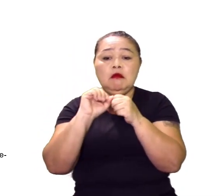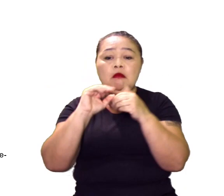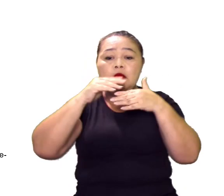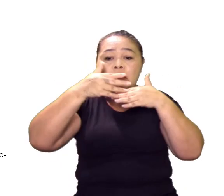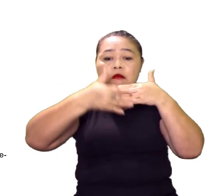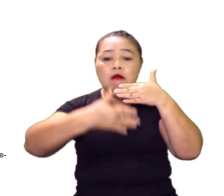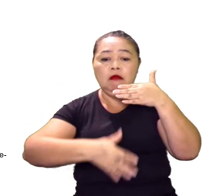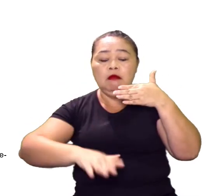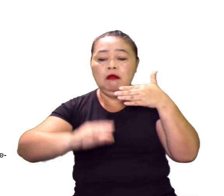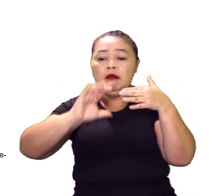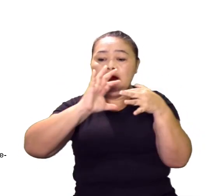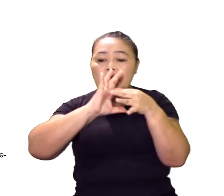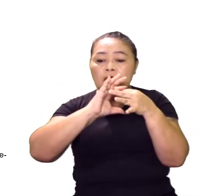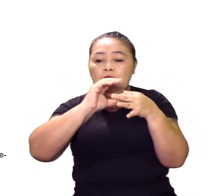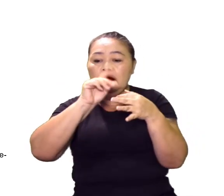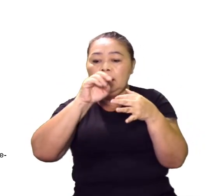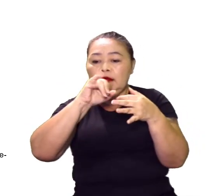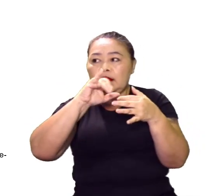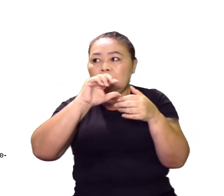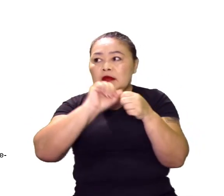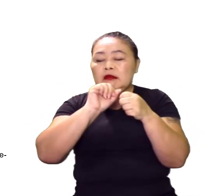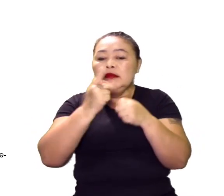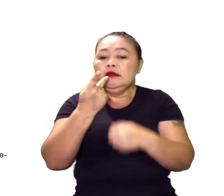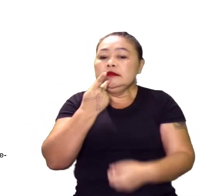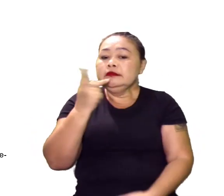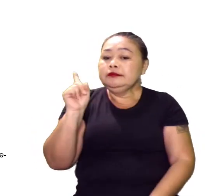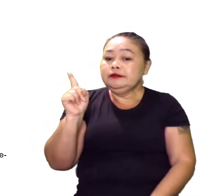cordilheira ou cadeia, né? Anote aí do jeito que a gente vai